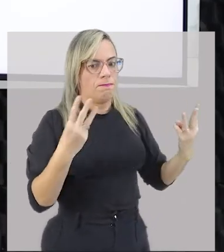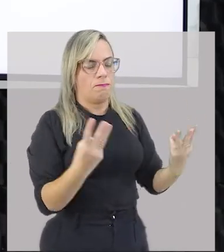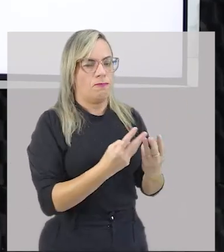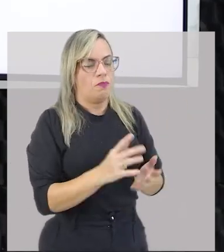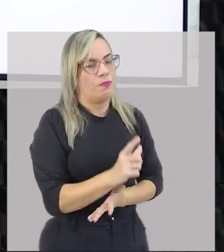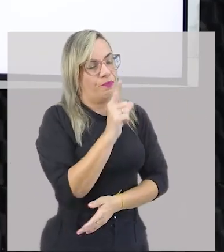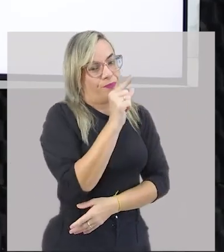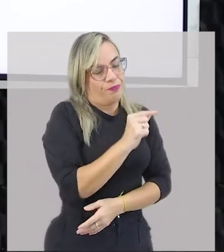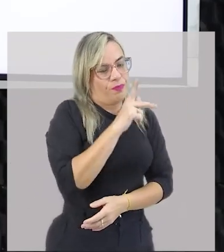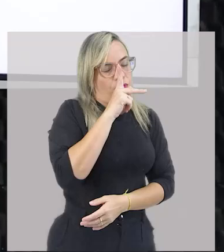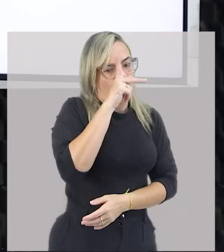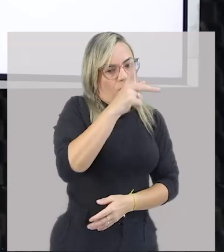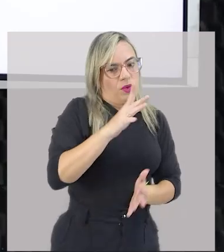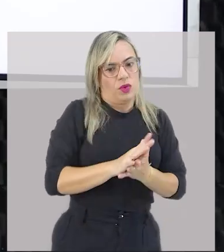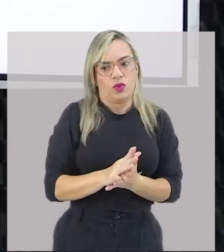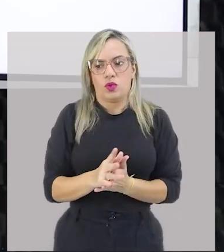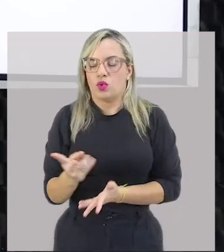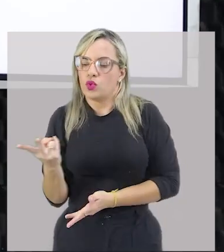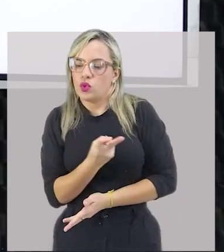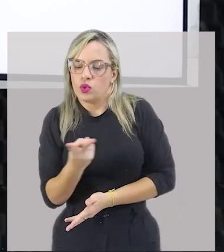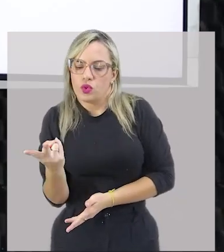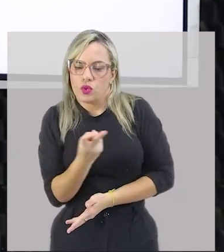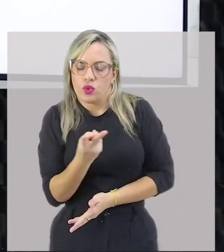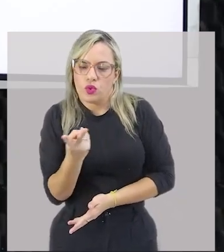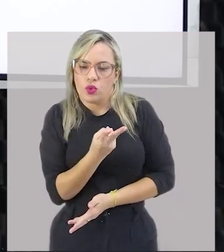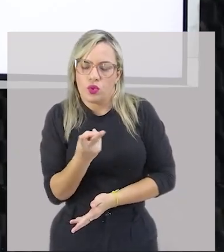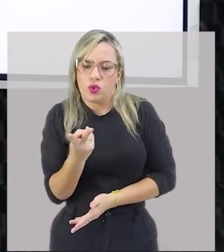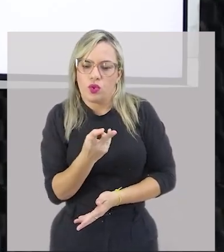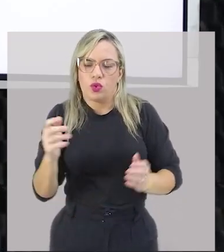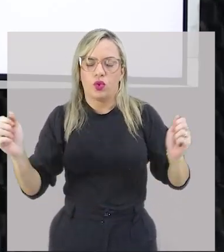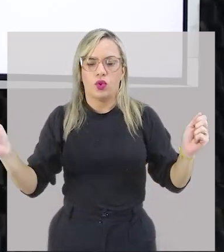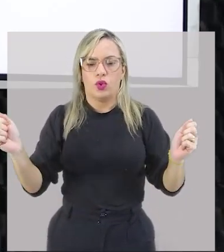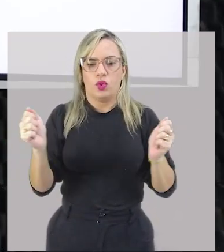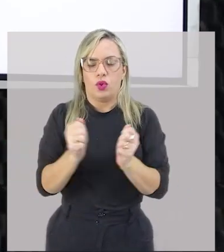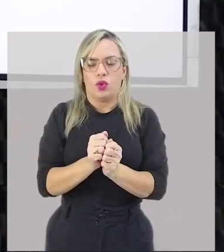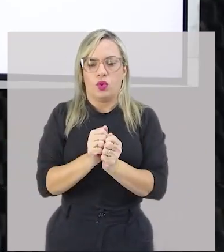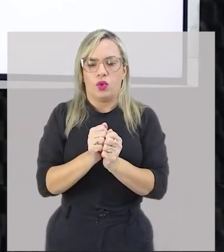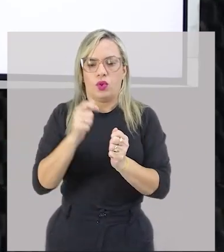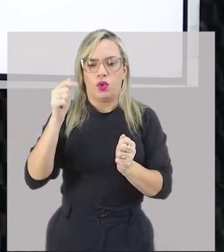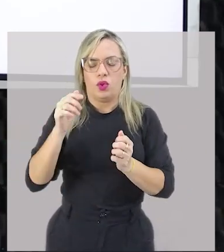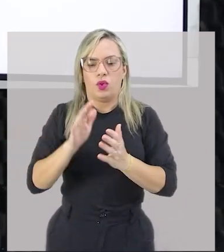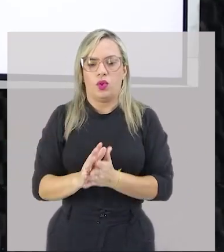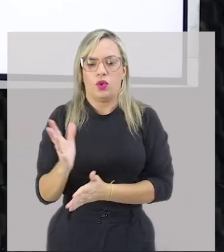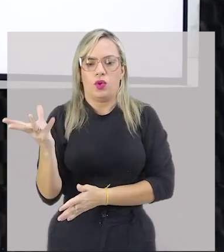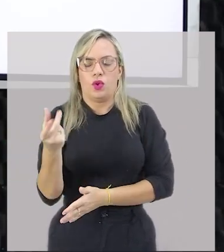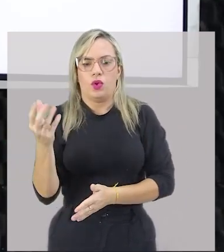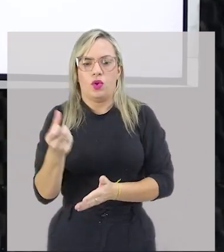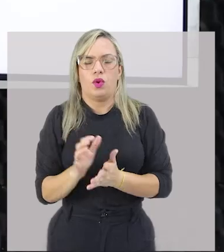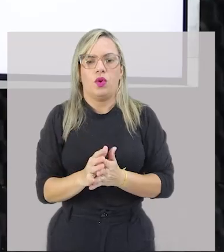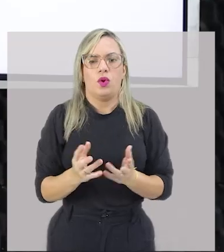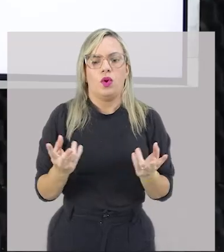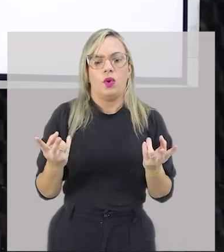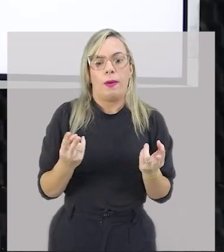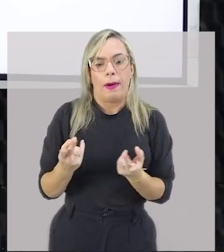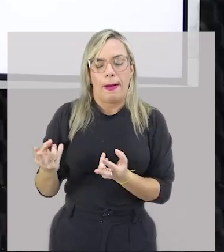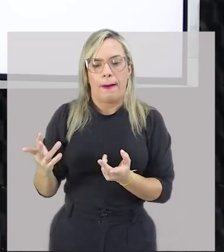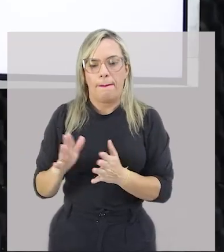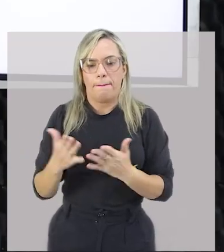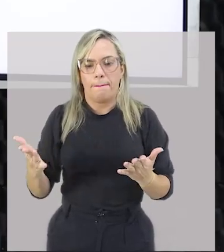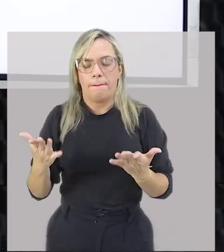precisa de menos força para que ambos caiam com a mesma aceleração, que é a